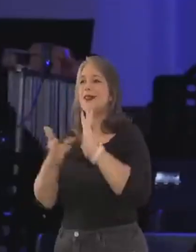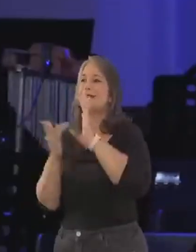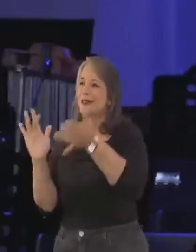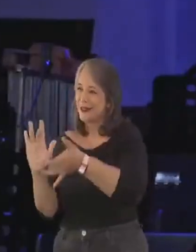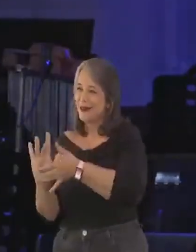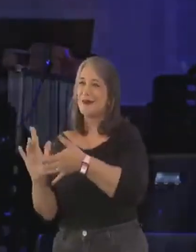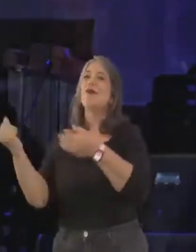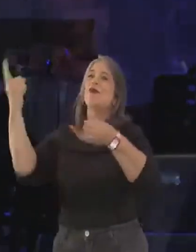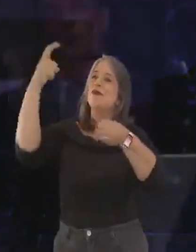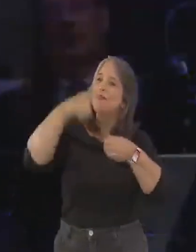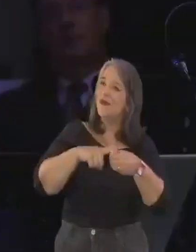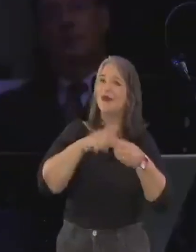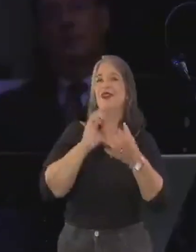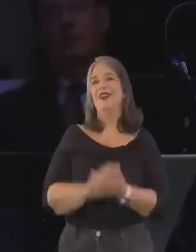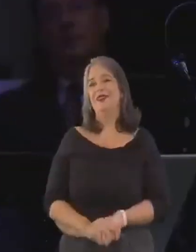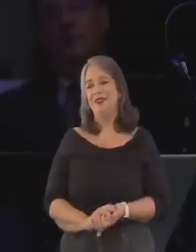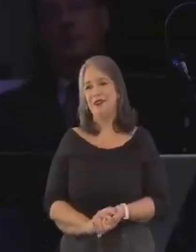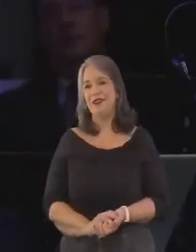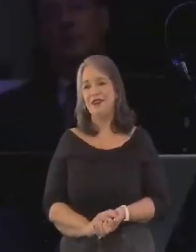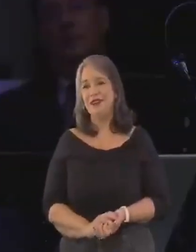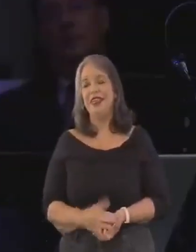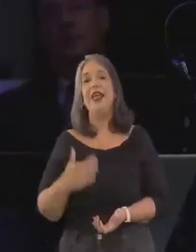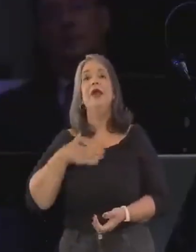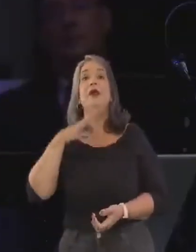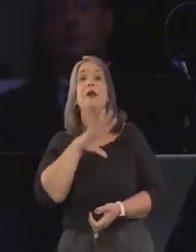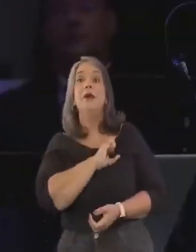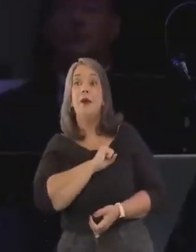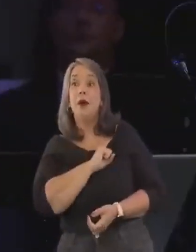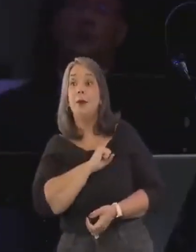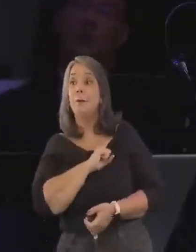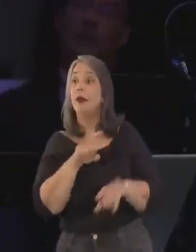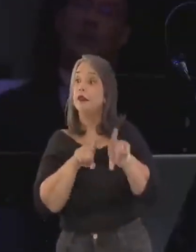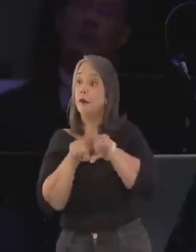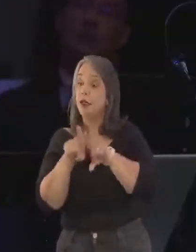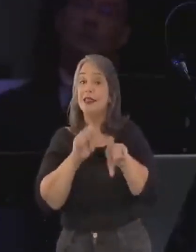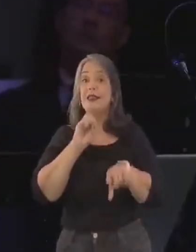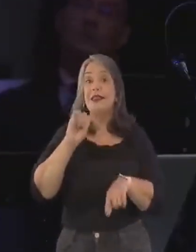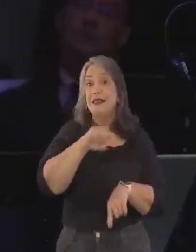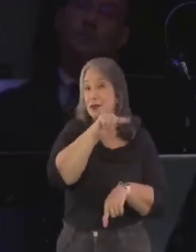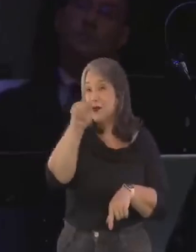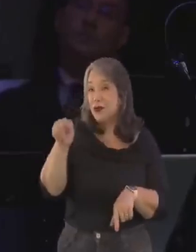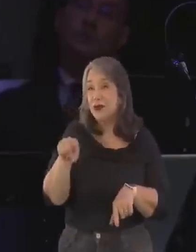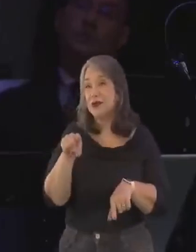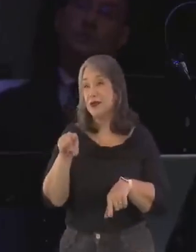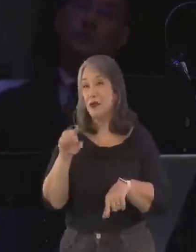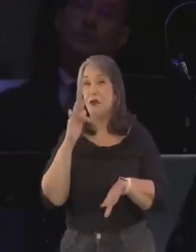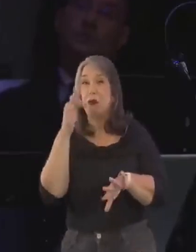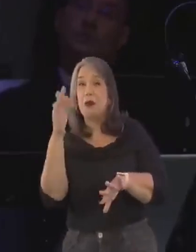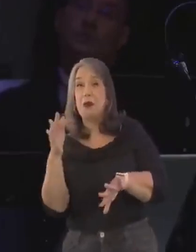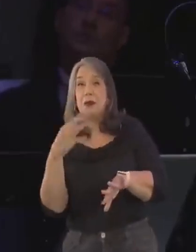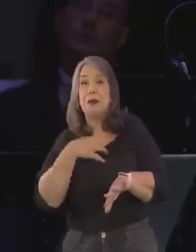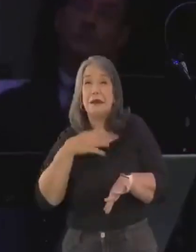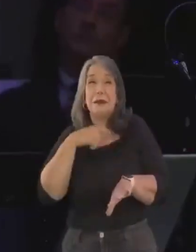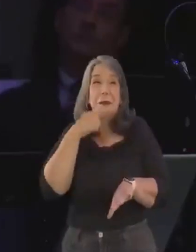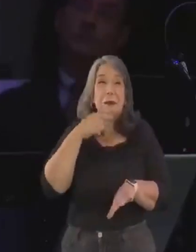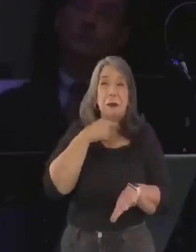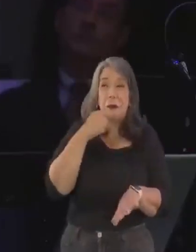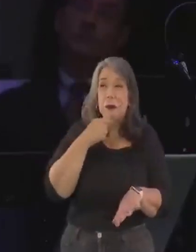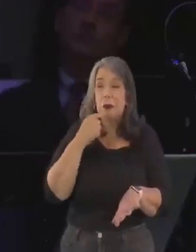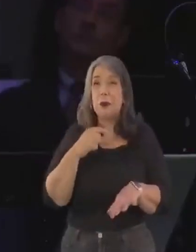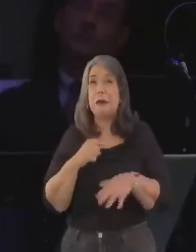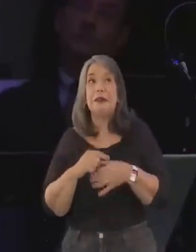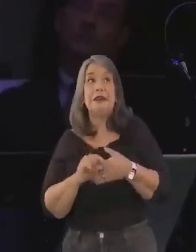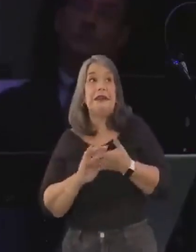amado irmão, se um dia a dúvida e a incerteza baterem na porta do seu coração sobre